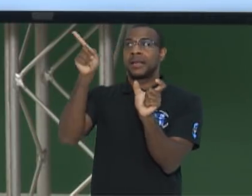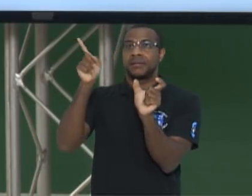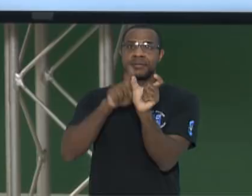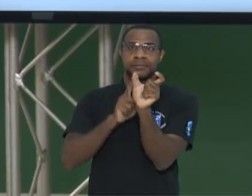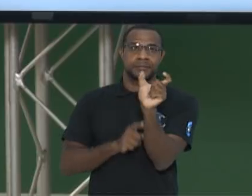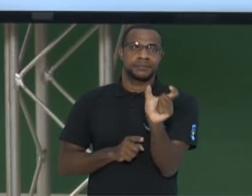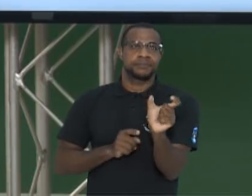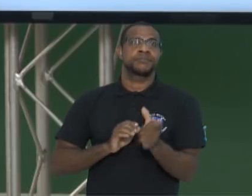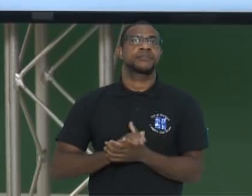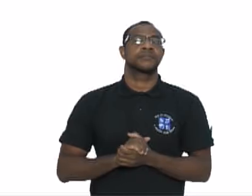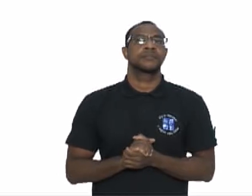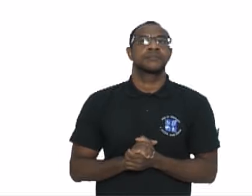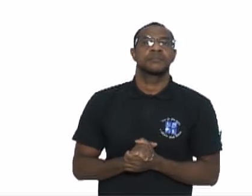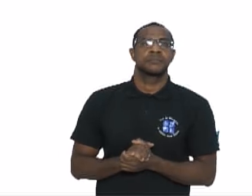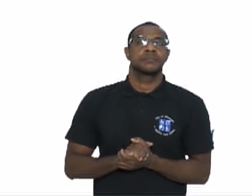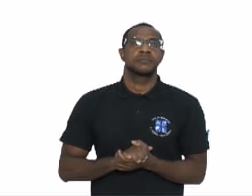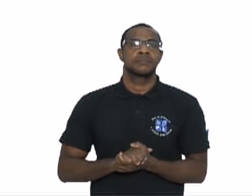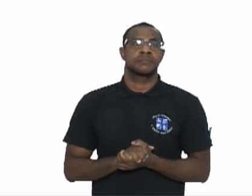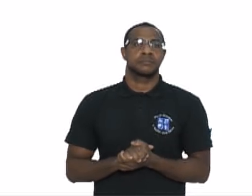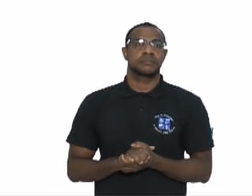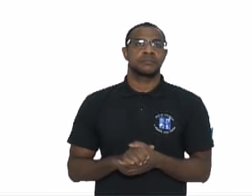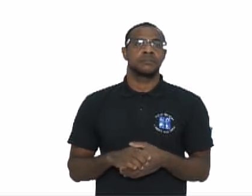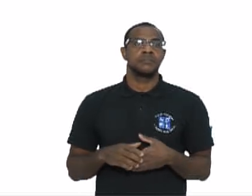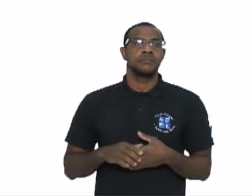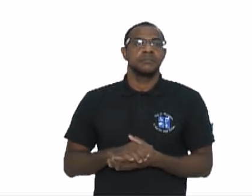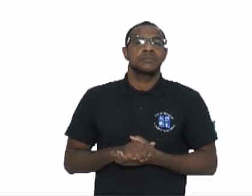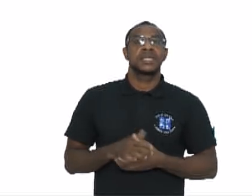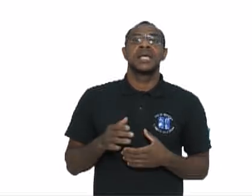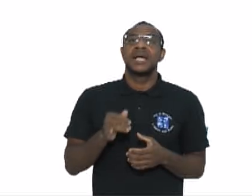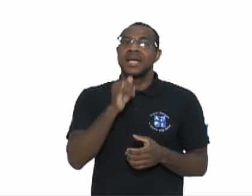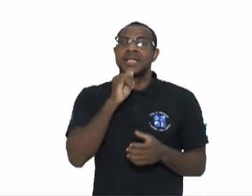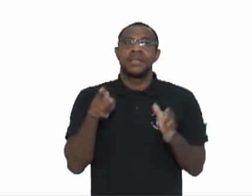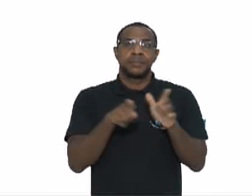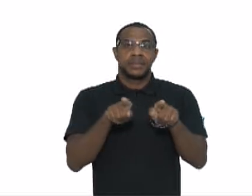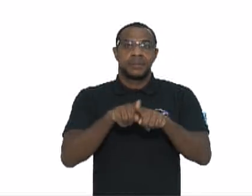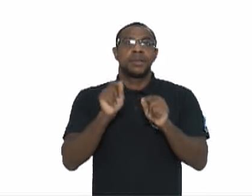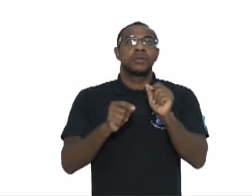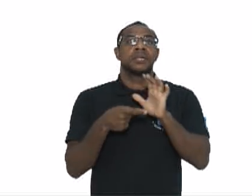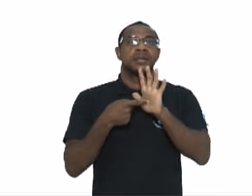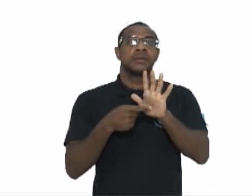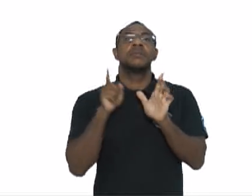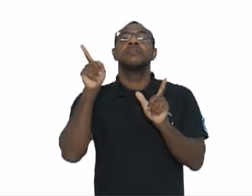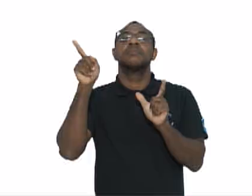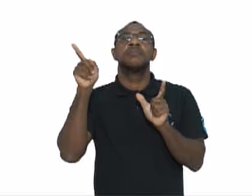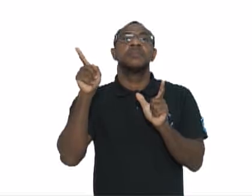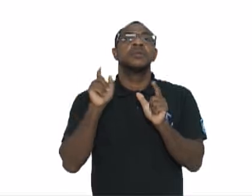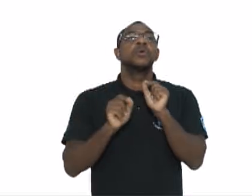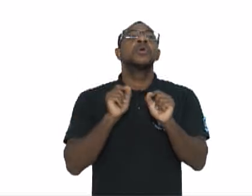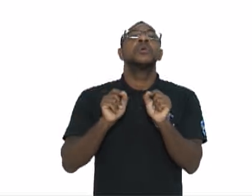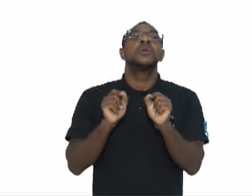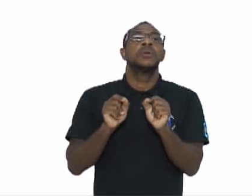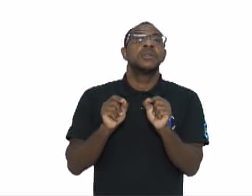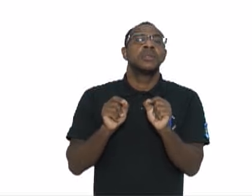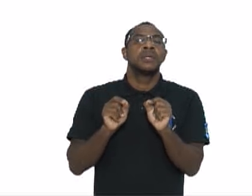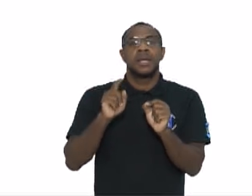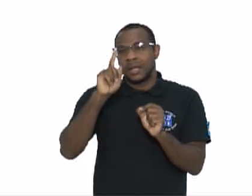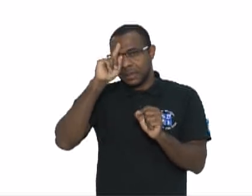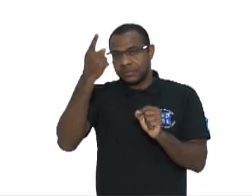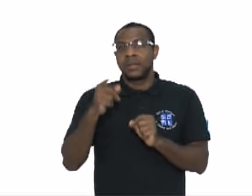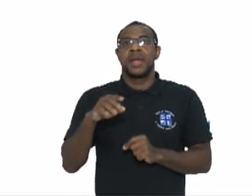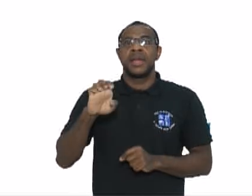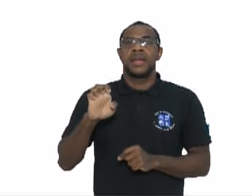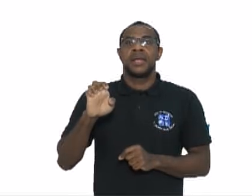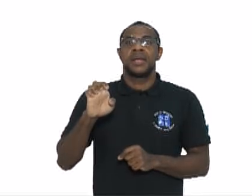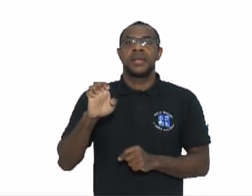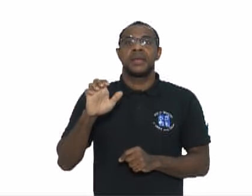Lispector. Aqui eu trouxe também um exemplo para a gente entender com mais calma, né, o que é essa ideia do